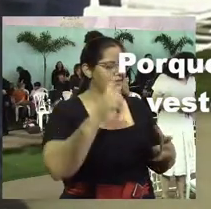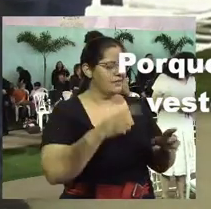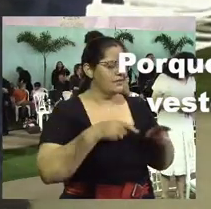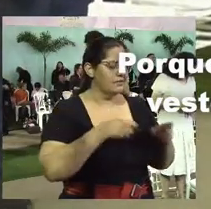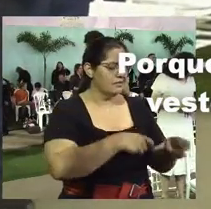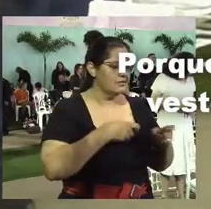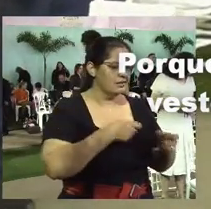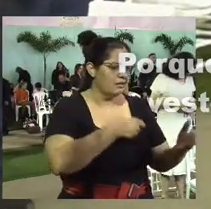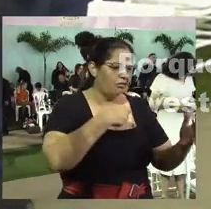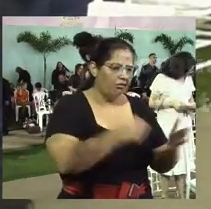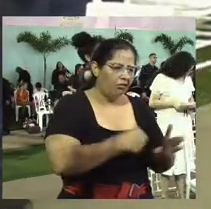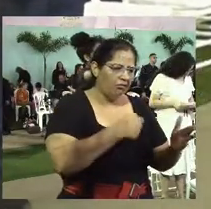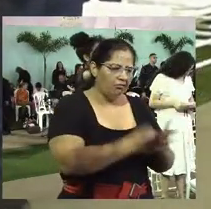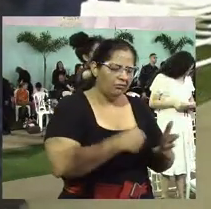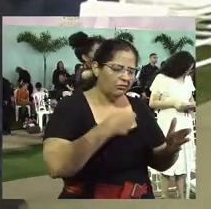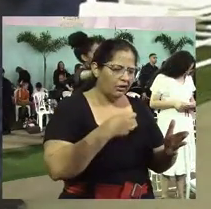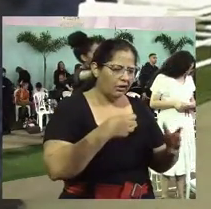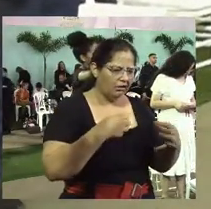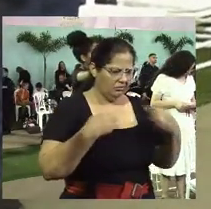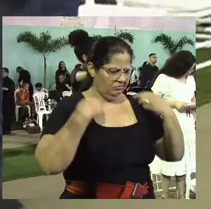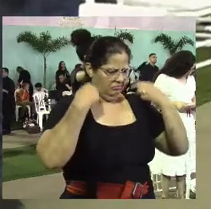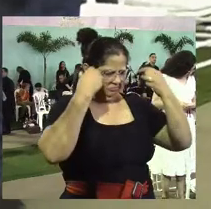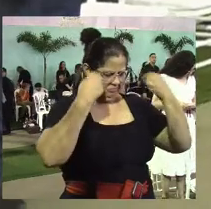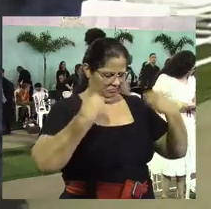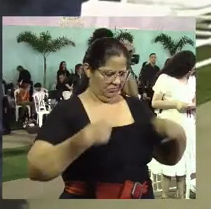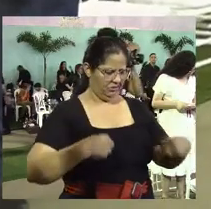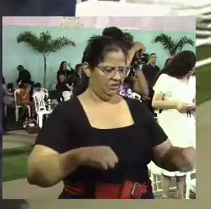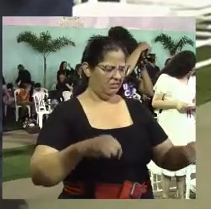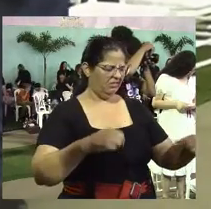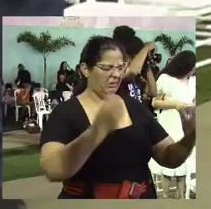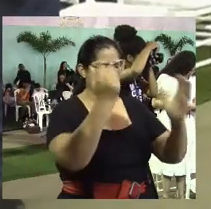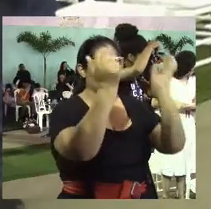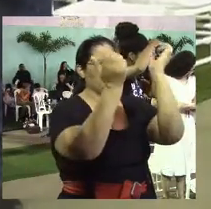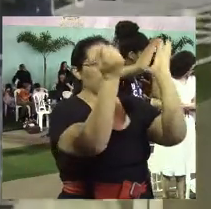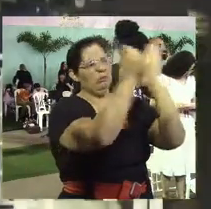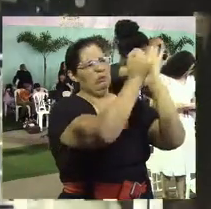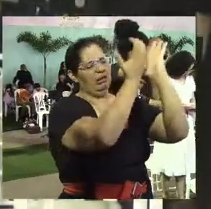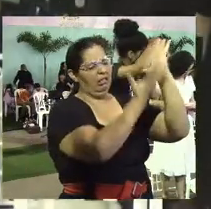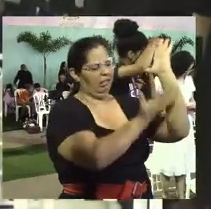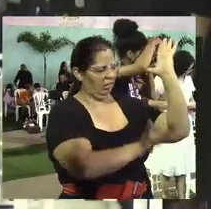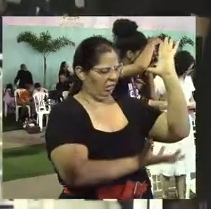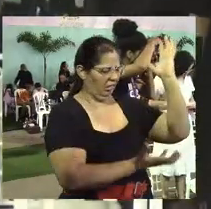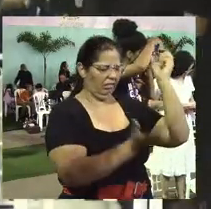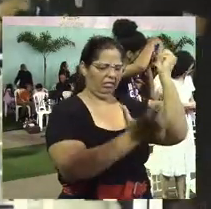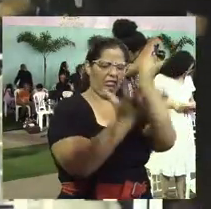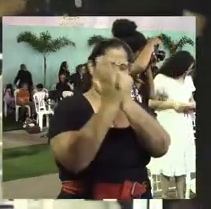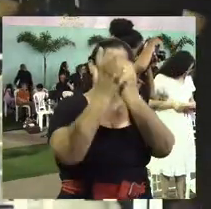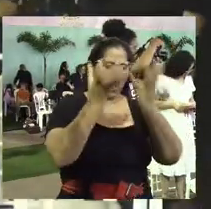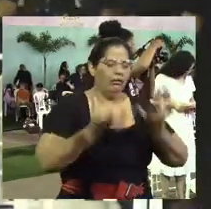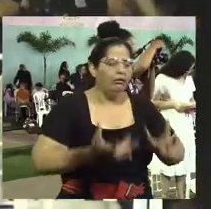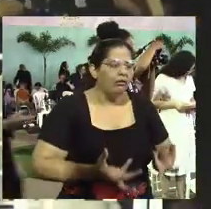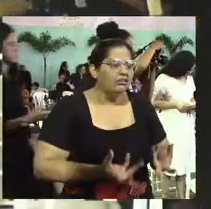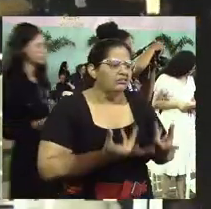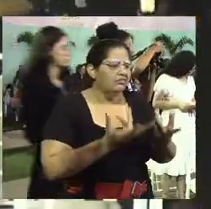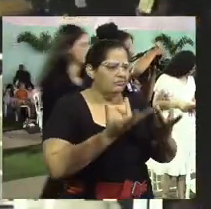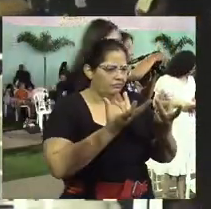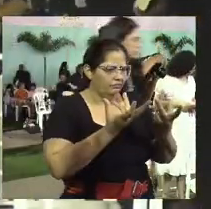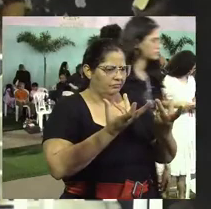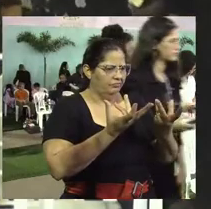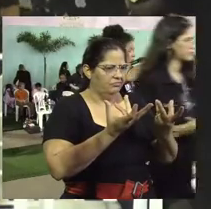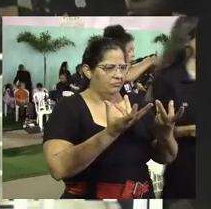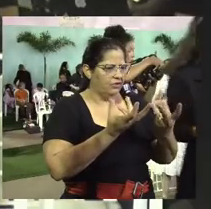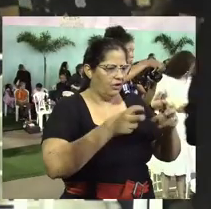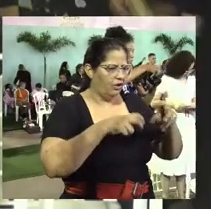o ruído e as vestes do que rolavam no sangue serão queimadas e servirão de